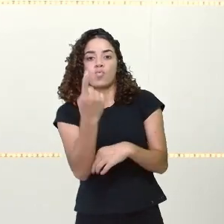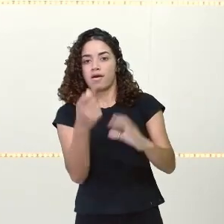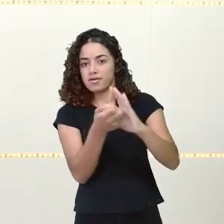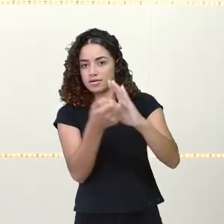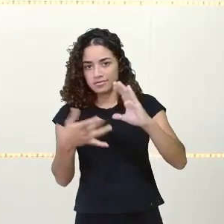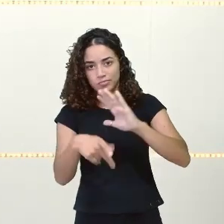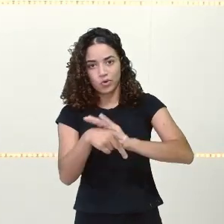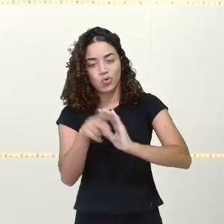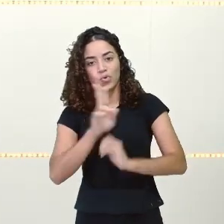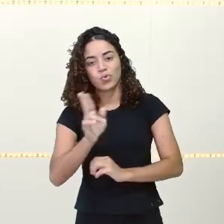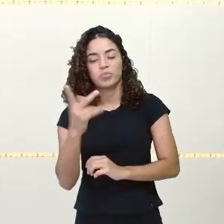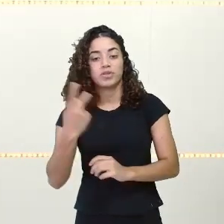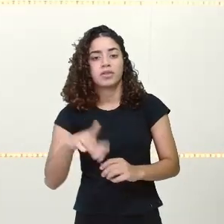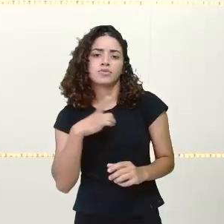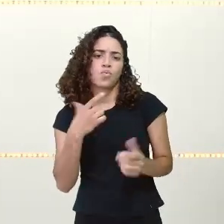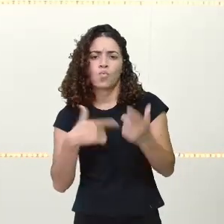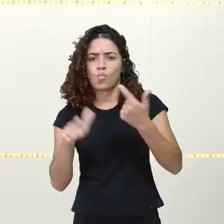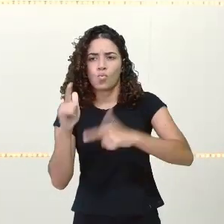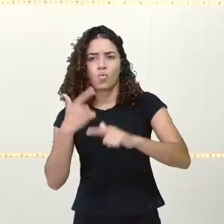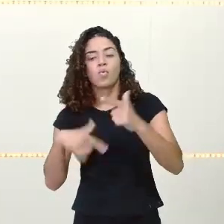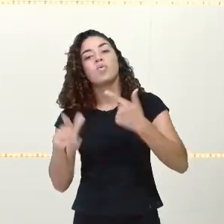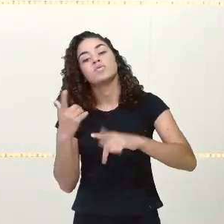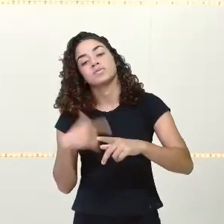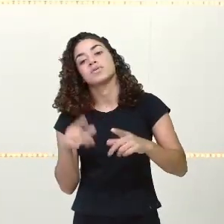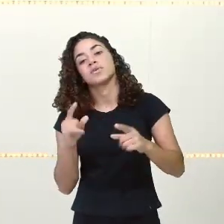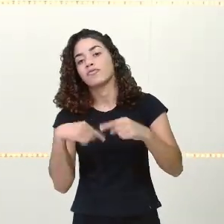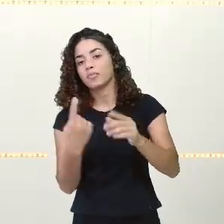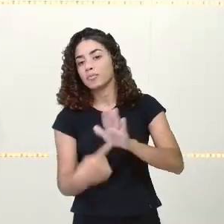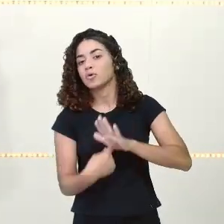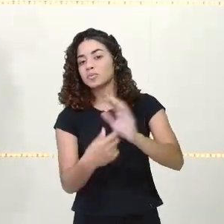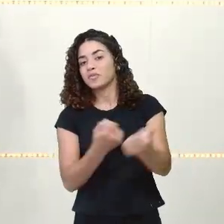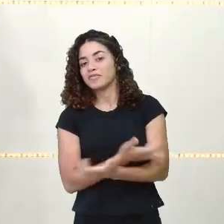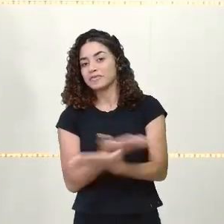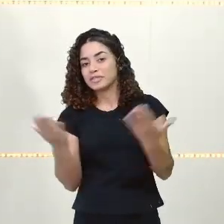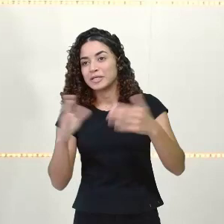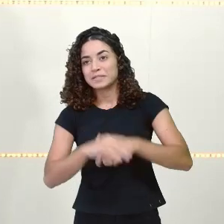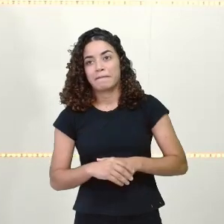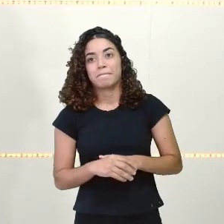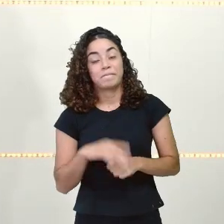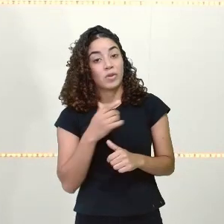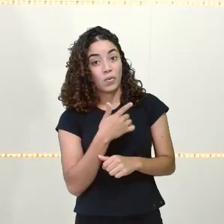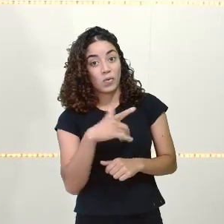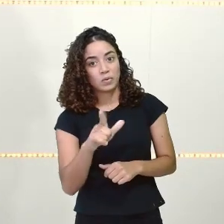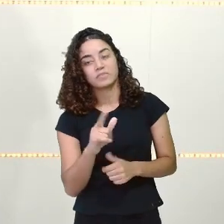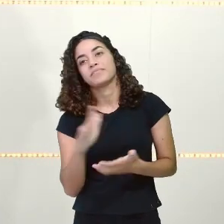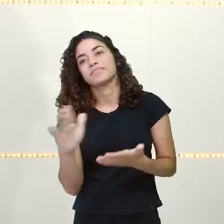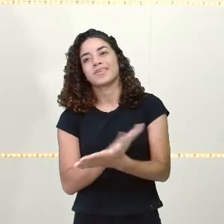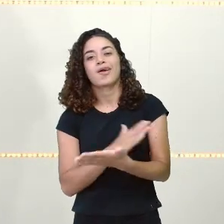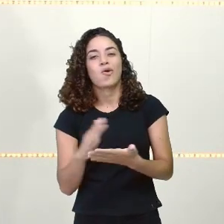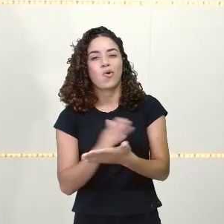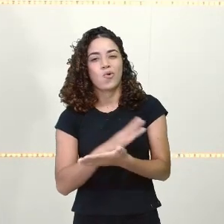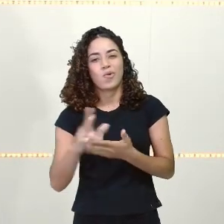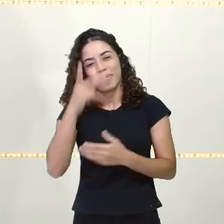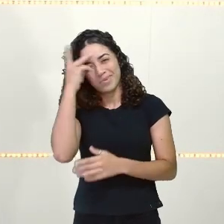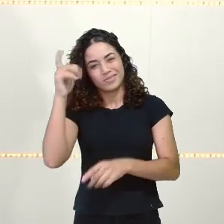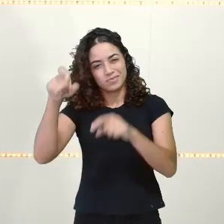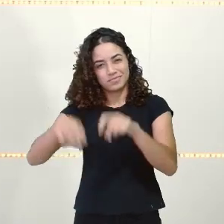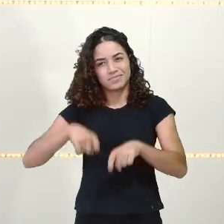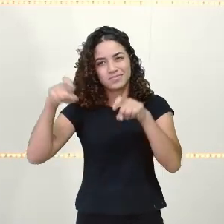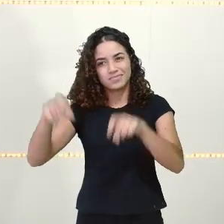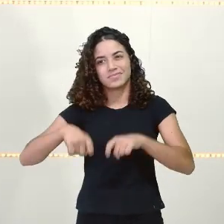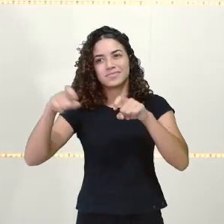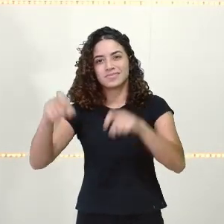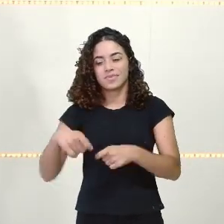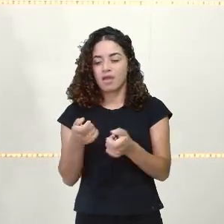tá? Porque tem outras versões também que eu vou apresentar aqui para vocês. E olha só, alguns fazendeiros domaram